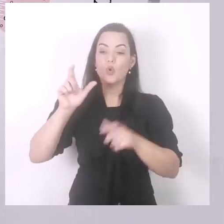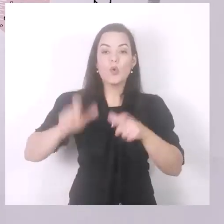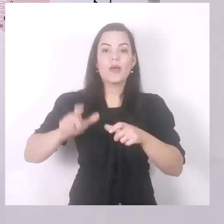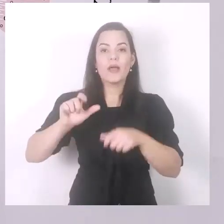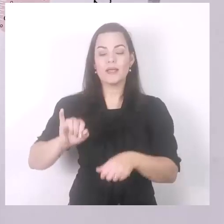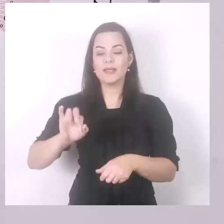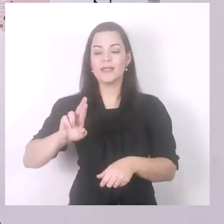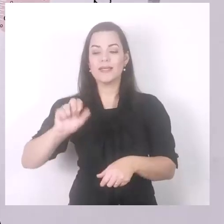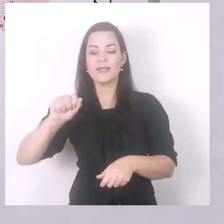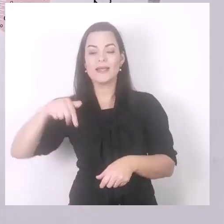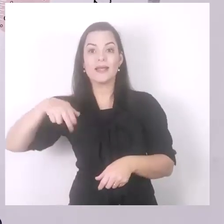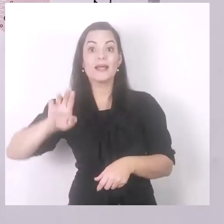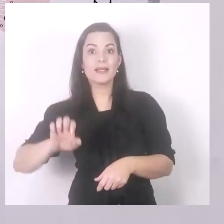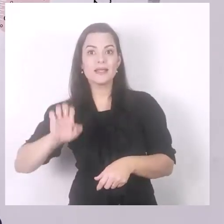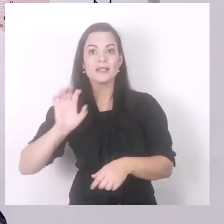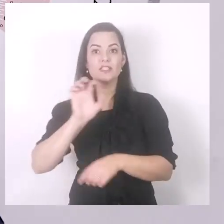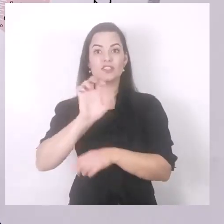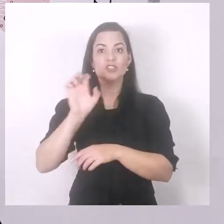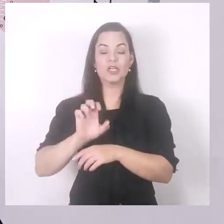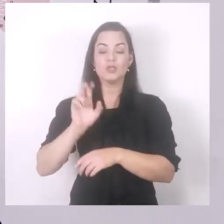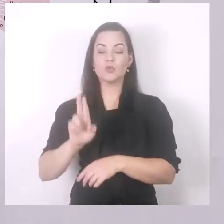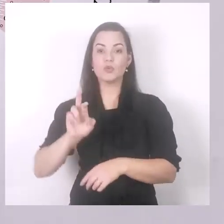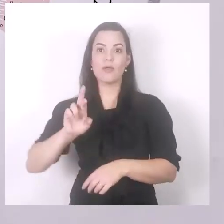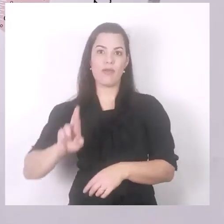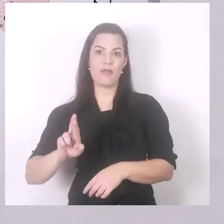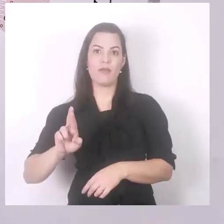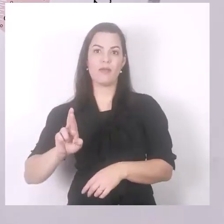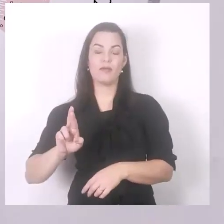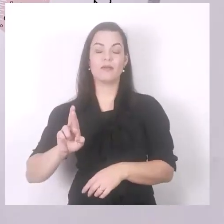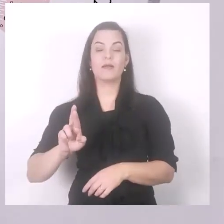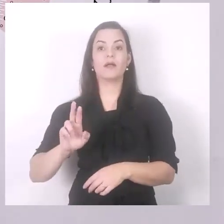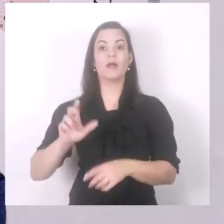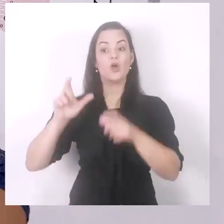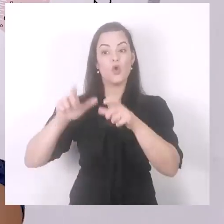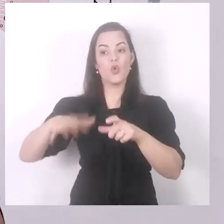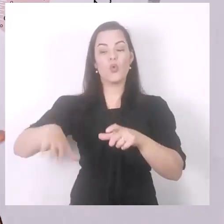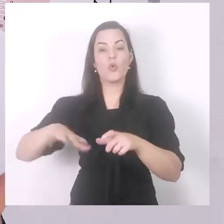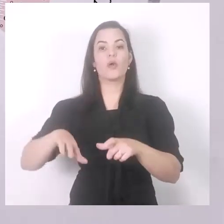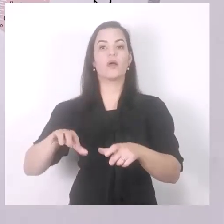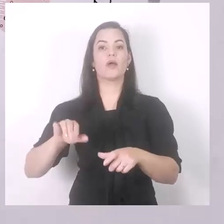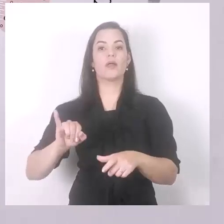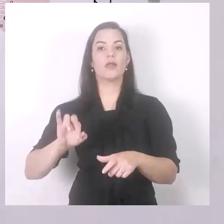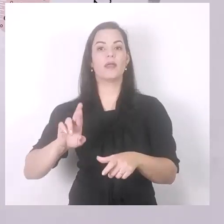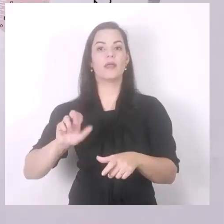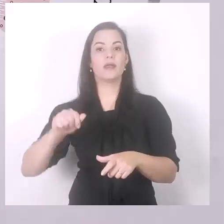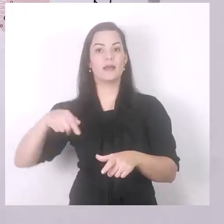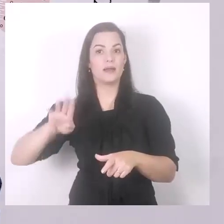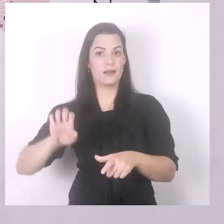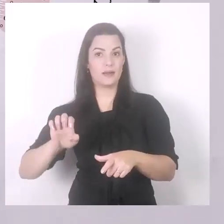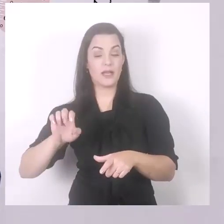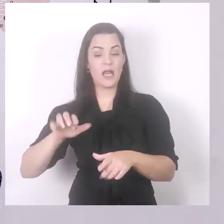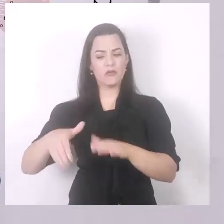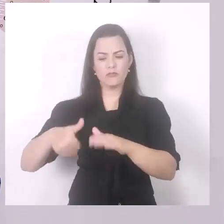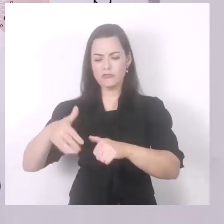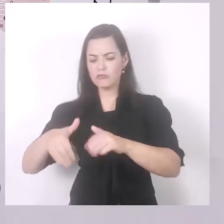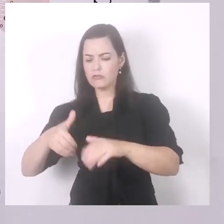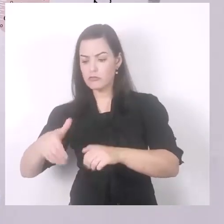de UR, que seria a atual, né, a região do Iraque. E aí nessas escavações foi que